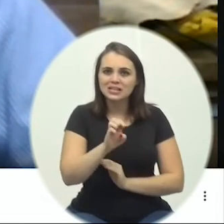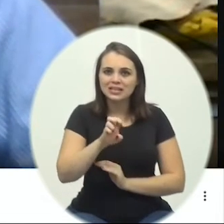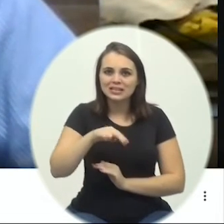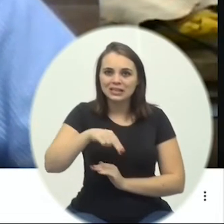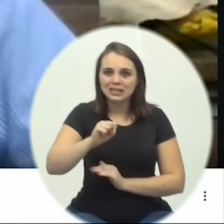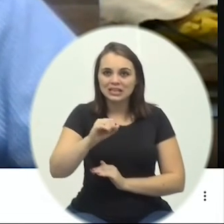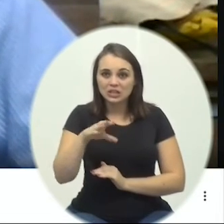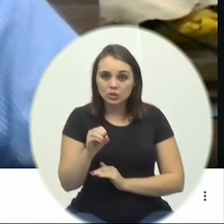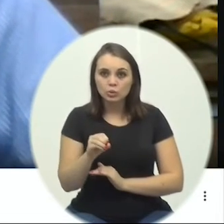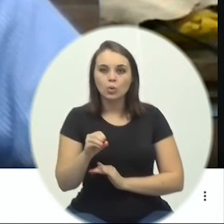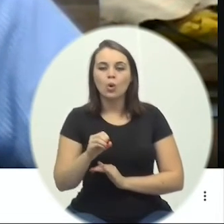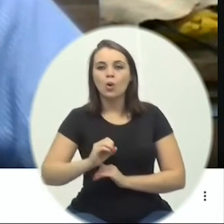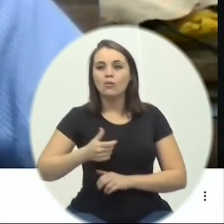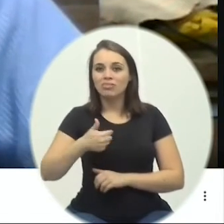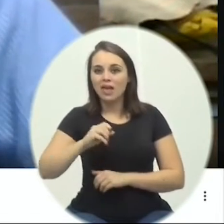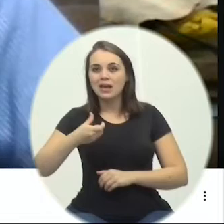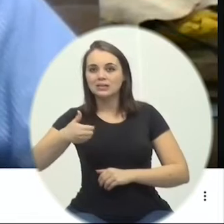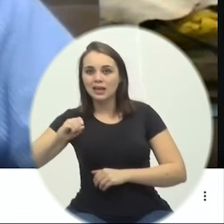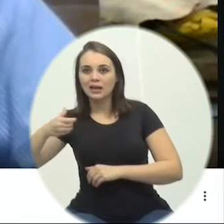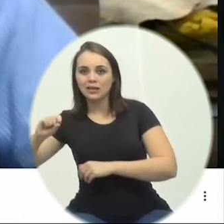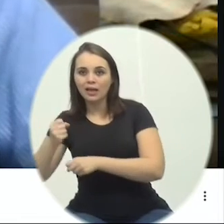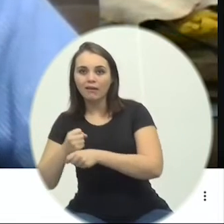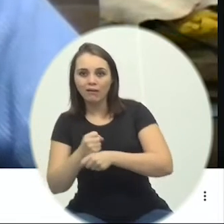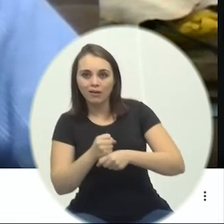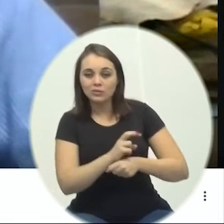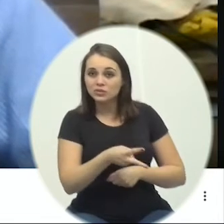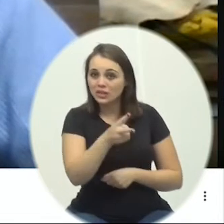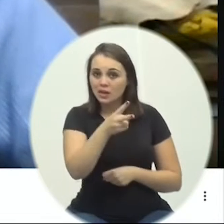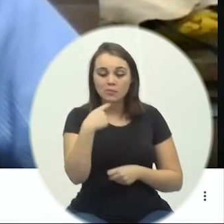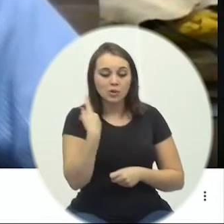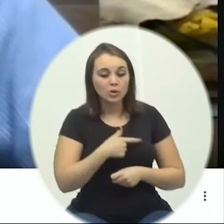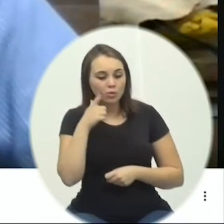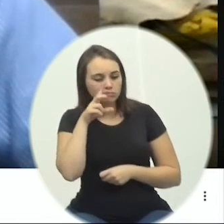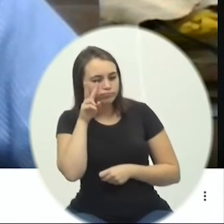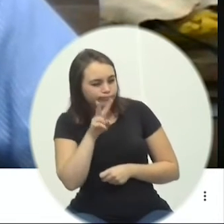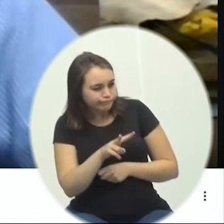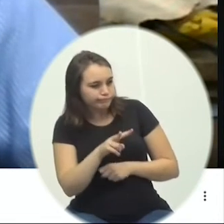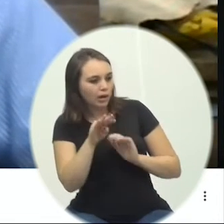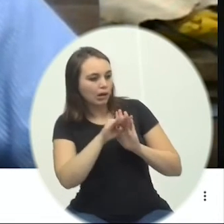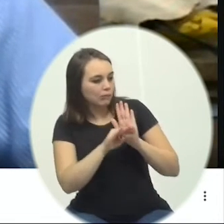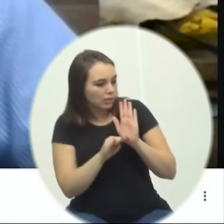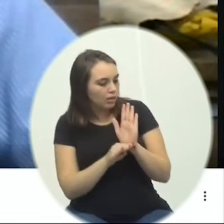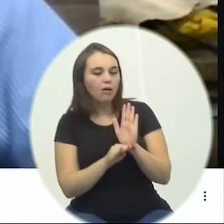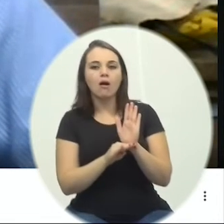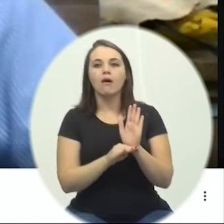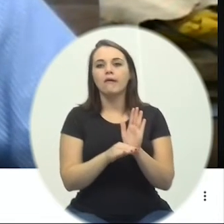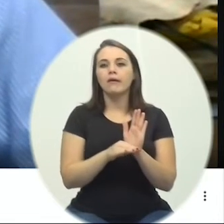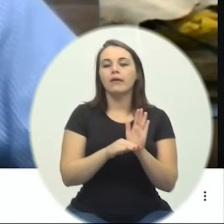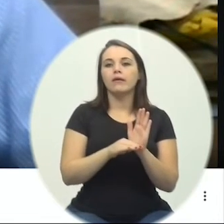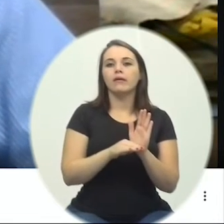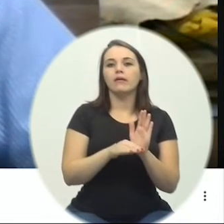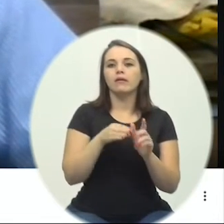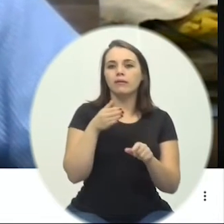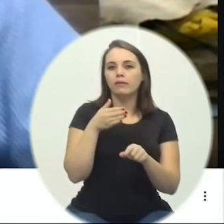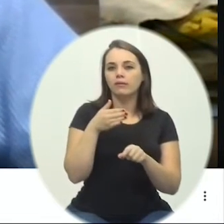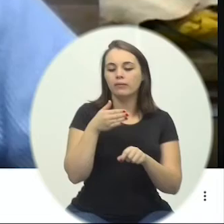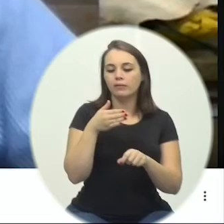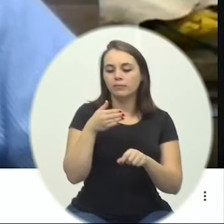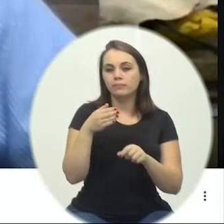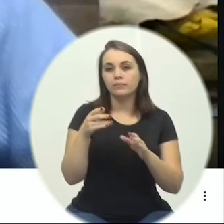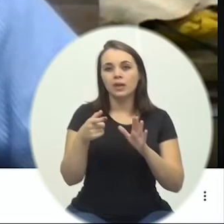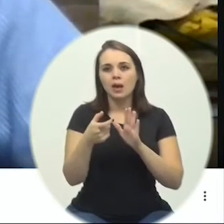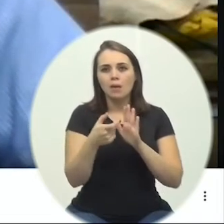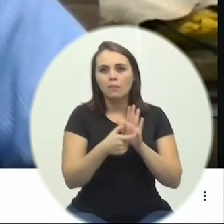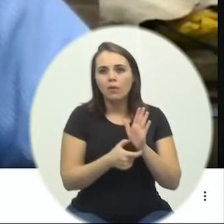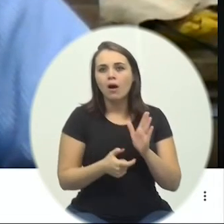para planejar programas sociais, quer dizer, enfim, a própria atuação do vereador, pastor Jair,